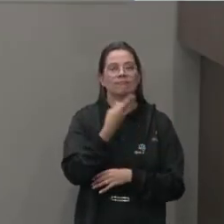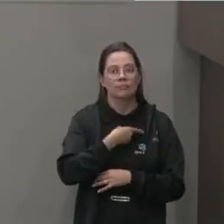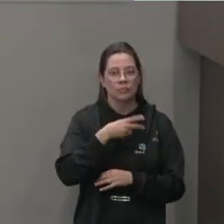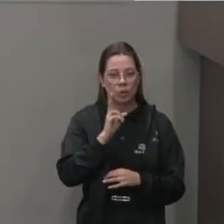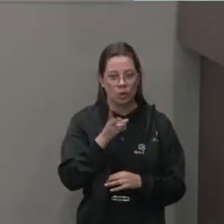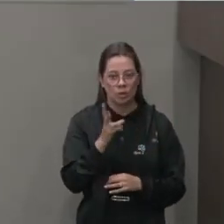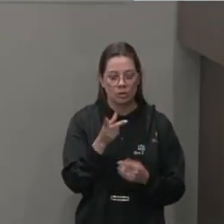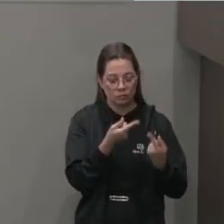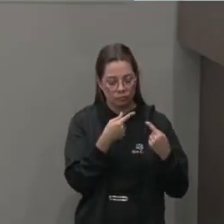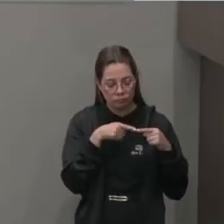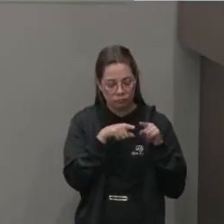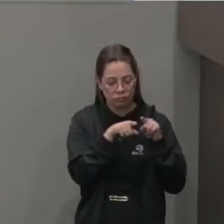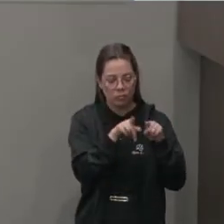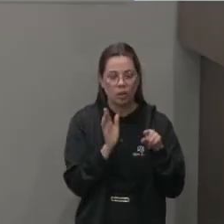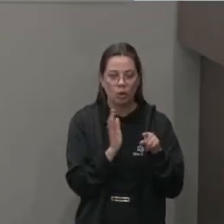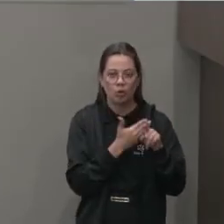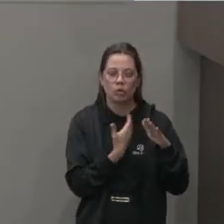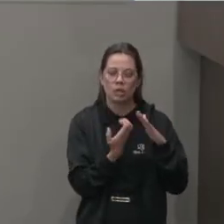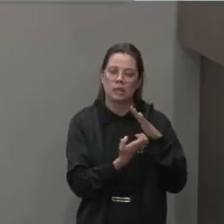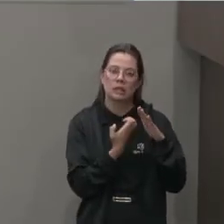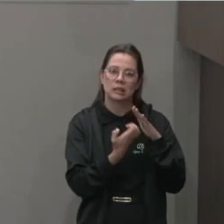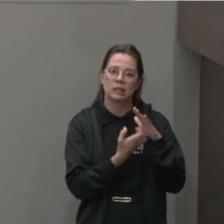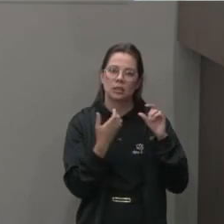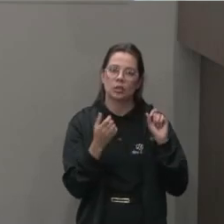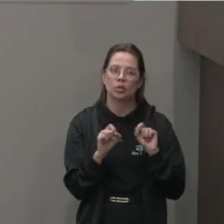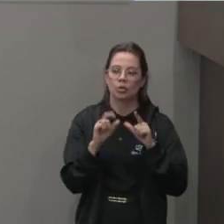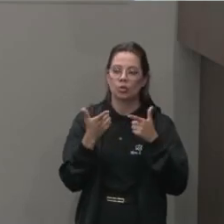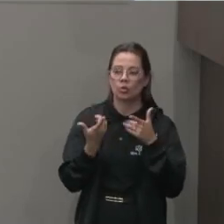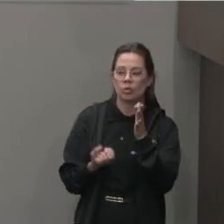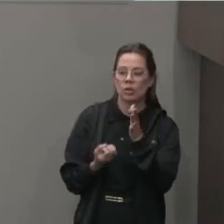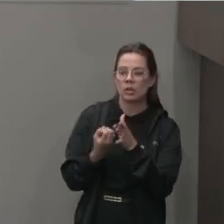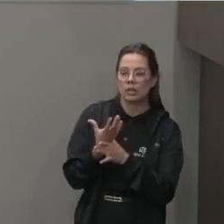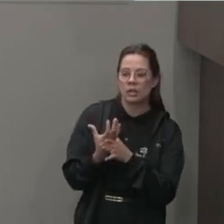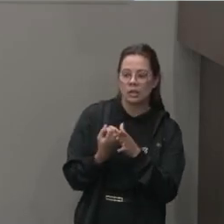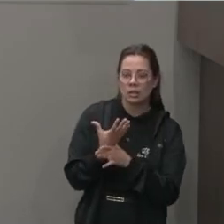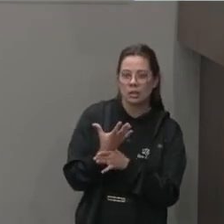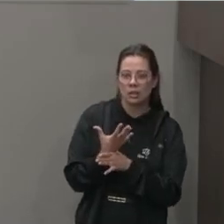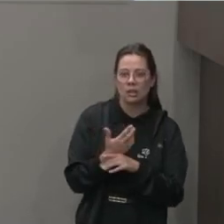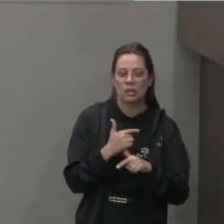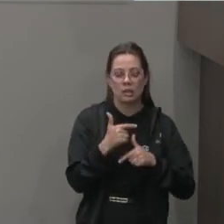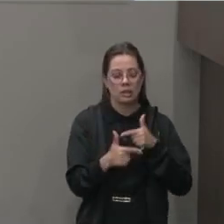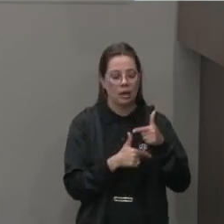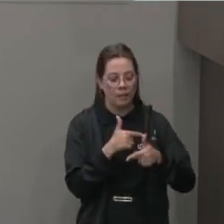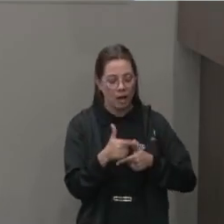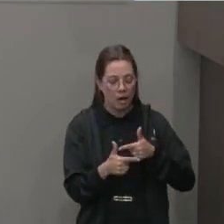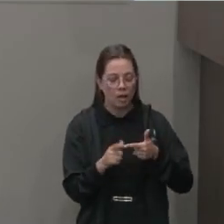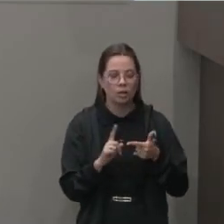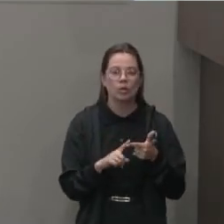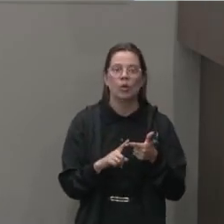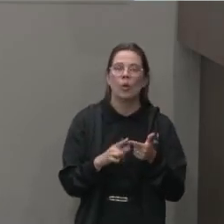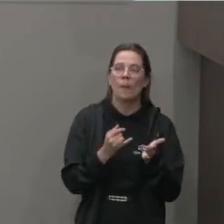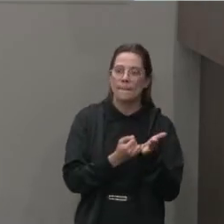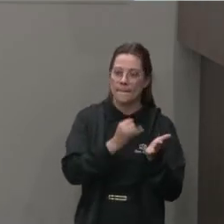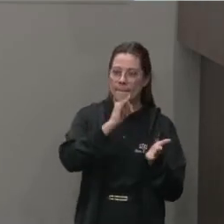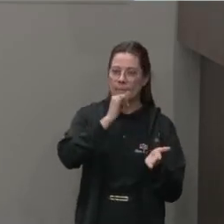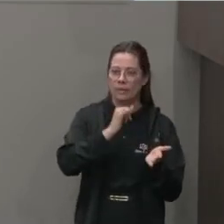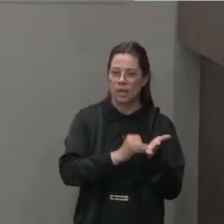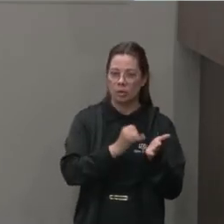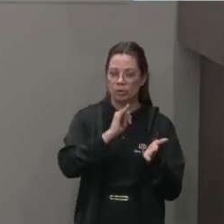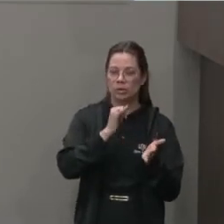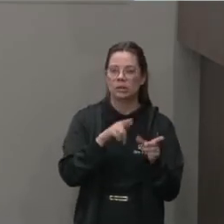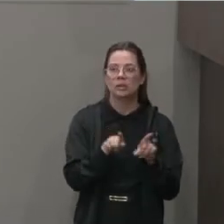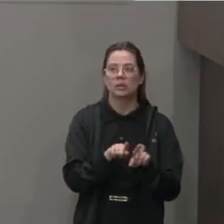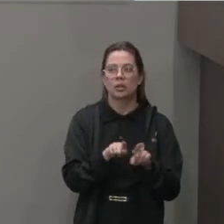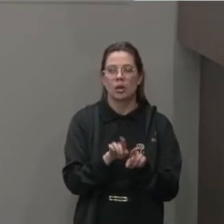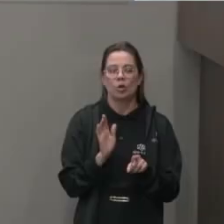do lado do nosso empresário, o qual gera aí empregos e impostos para